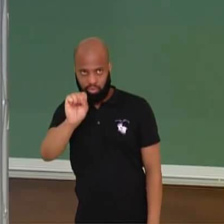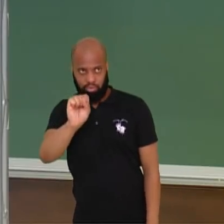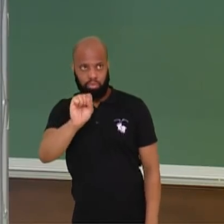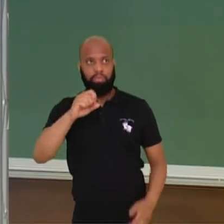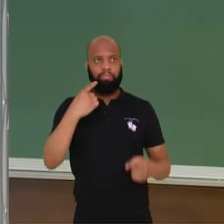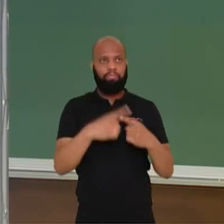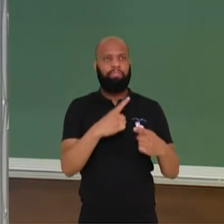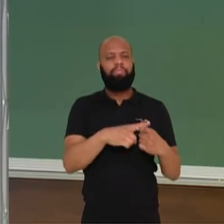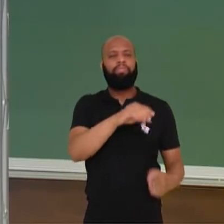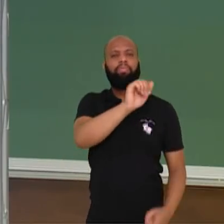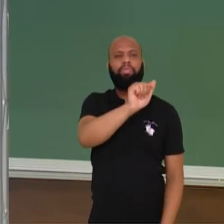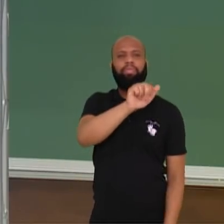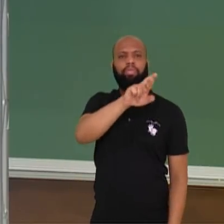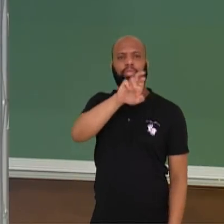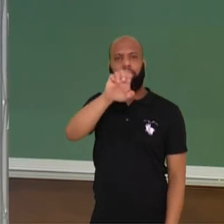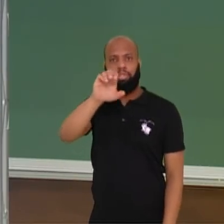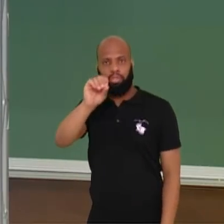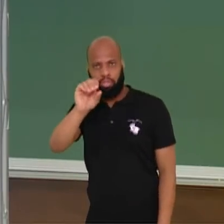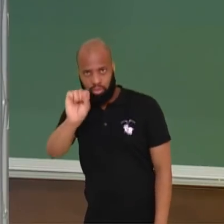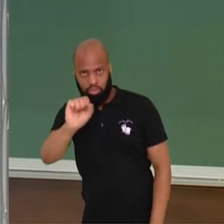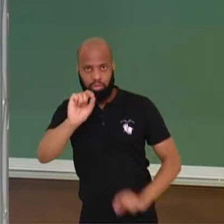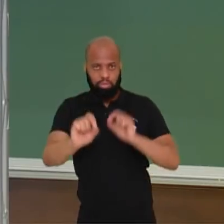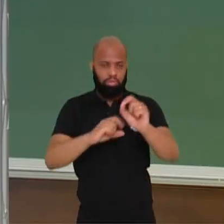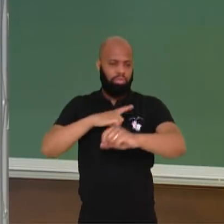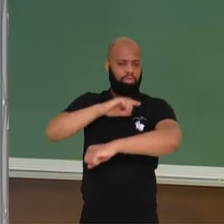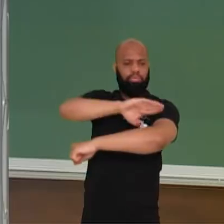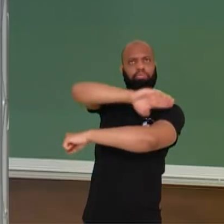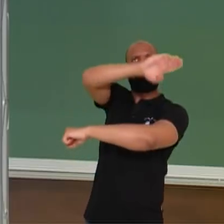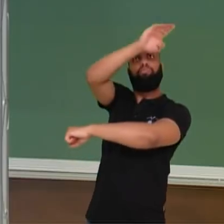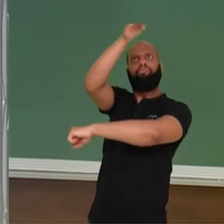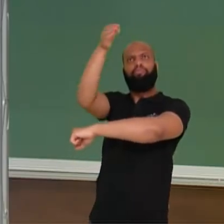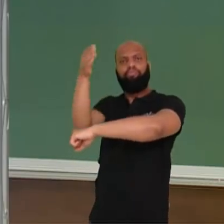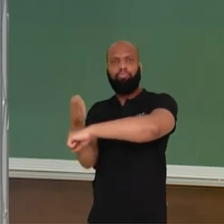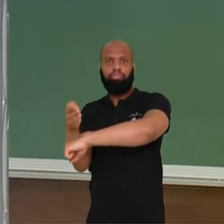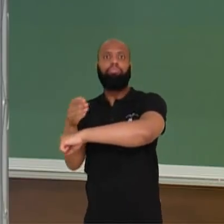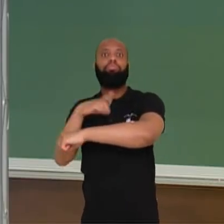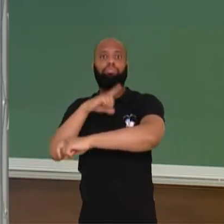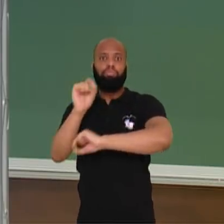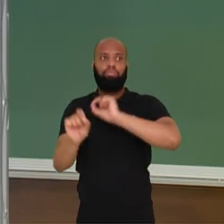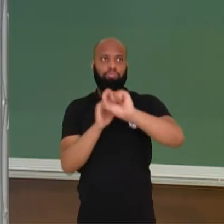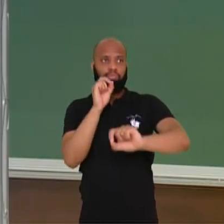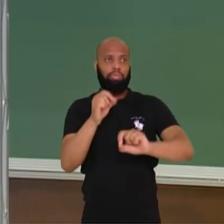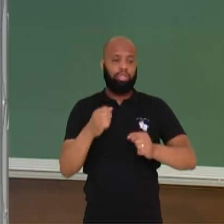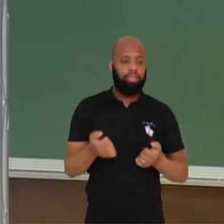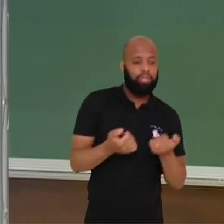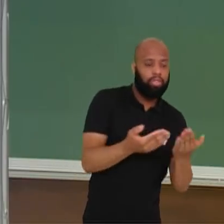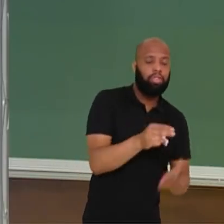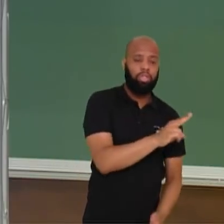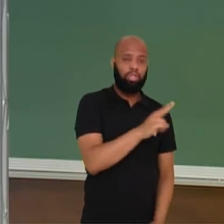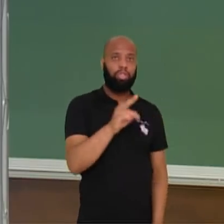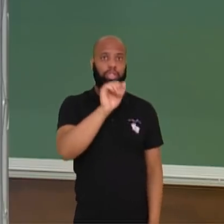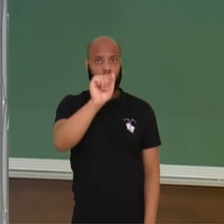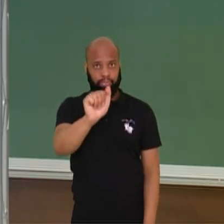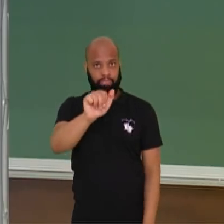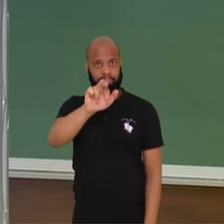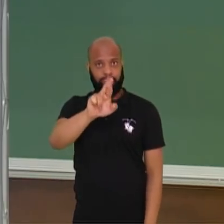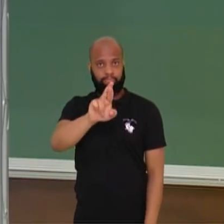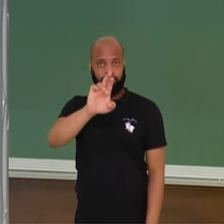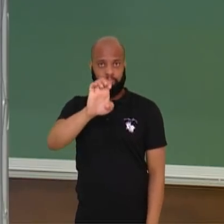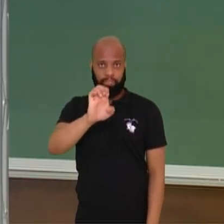esse Areios, Pagos, uma colina elevada, deu origem ao nome Areópago. Então